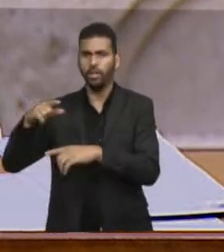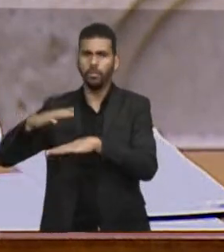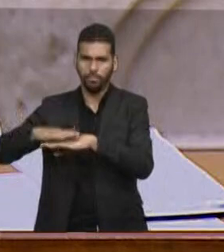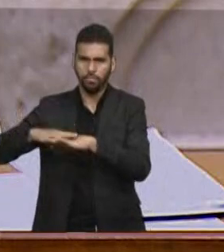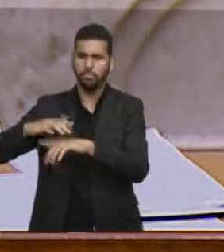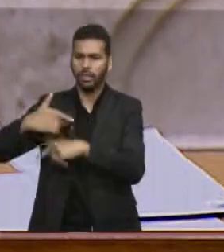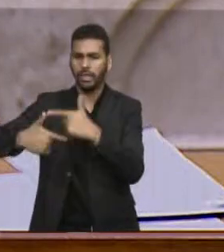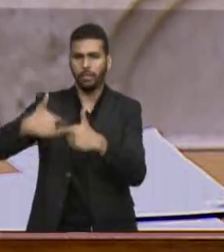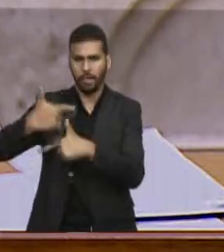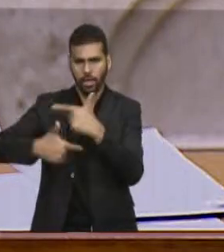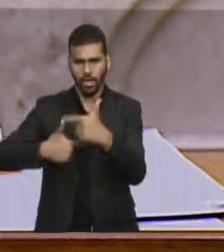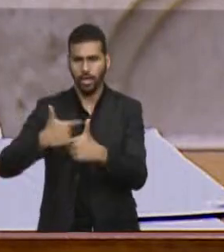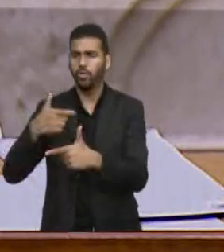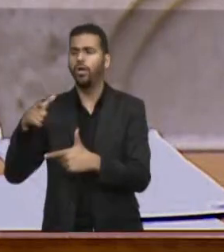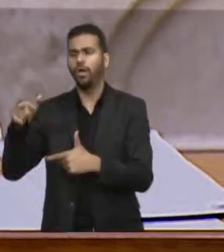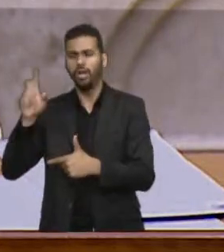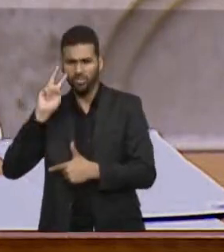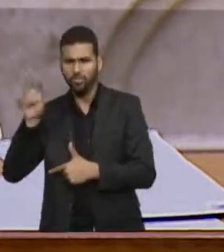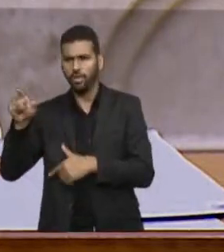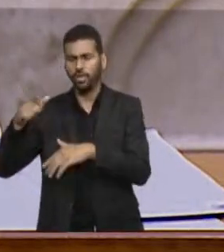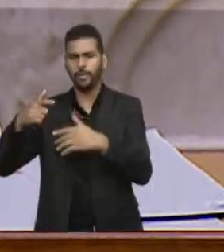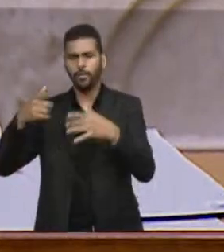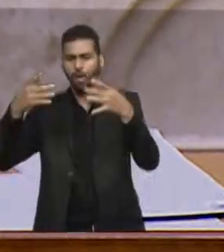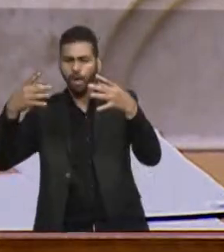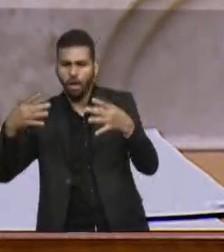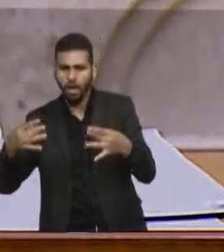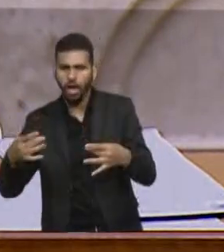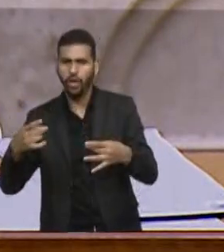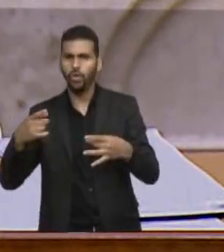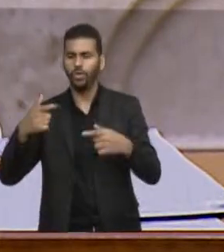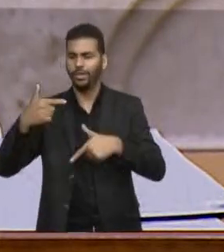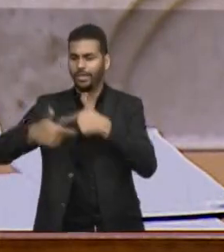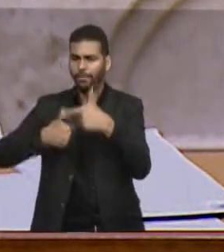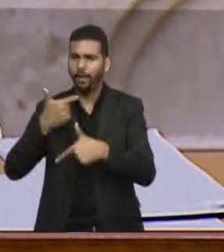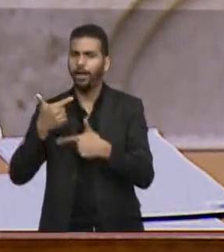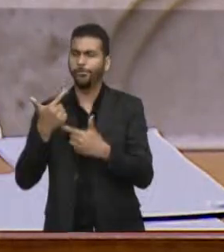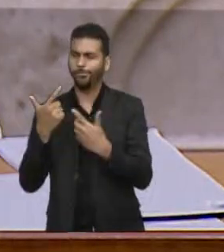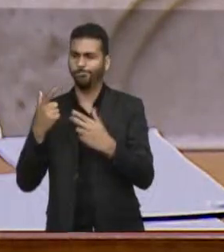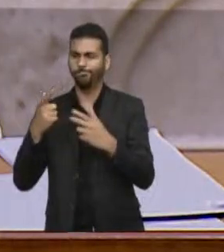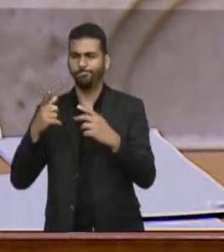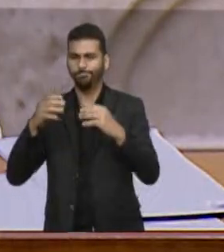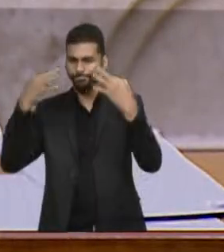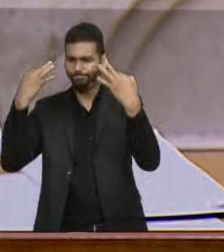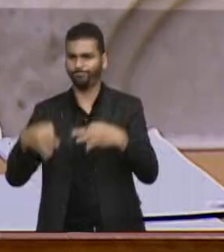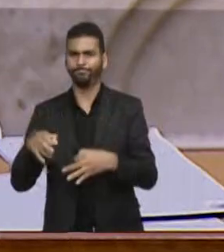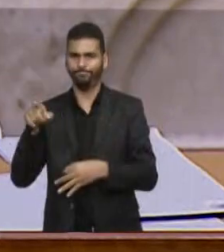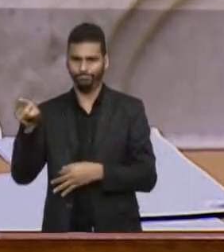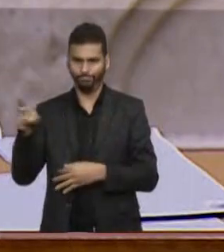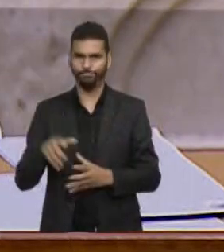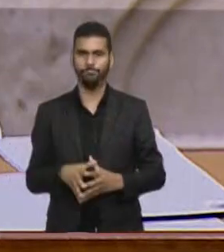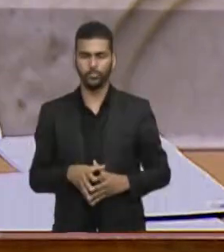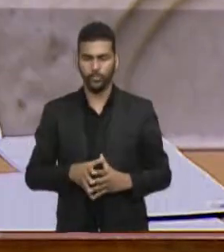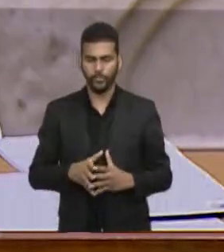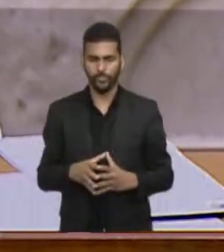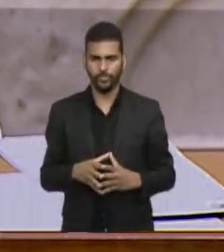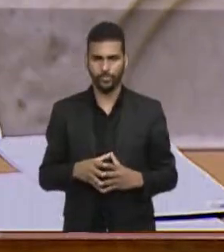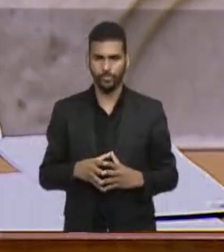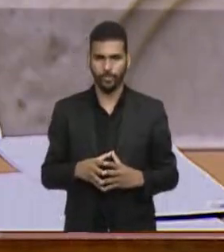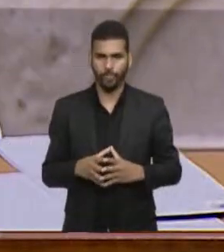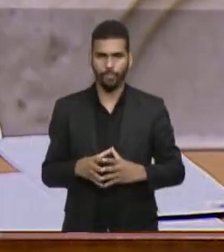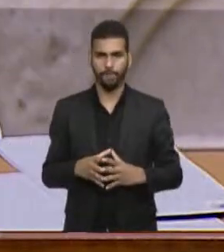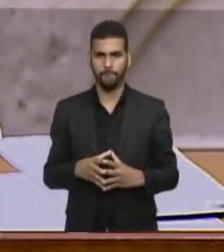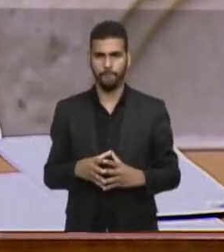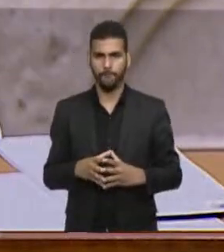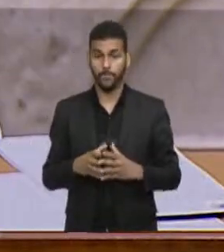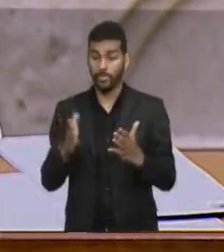um trabalho muito cuidadoso a respeito Mas então dito isso